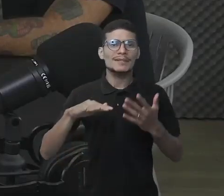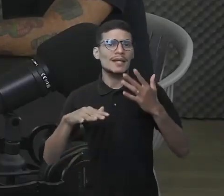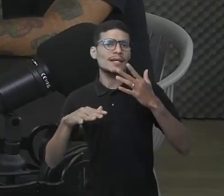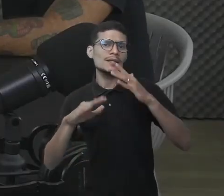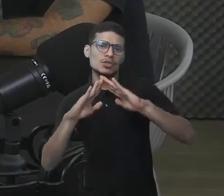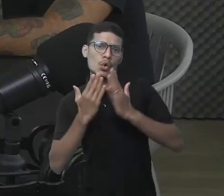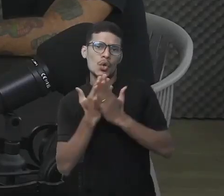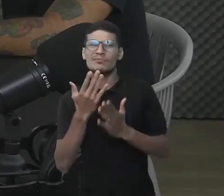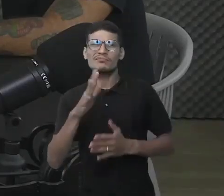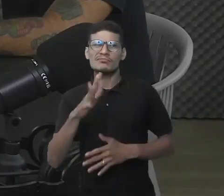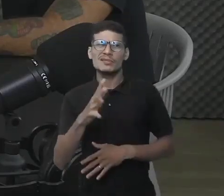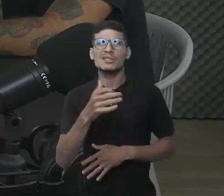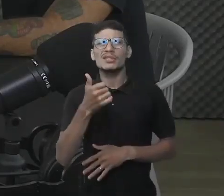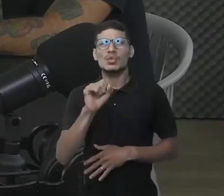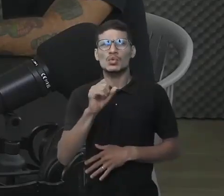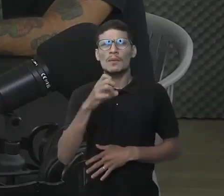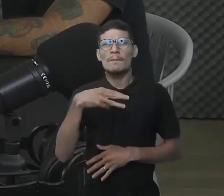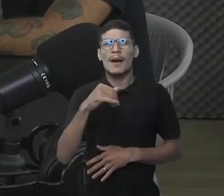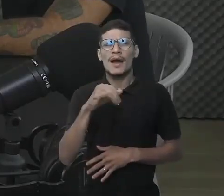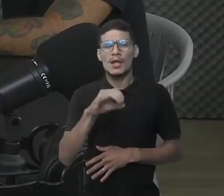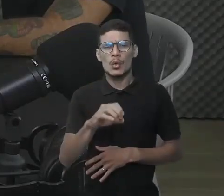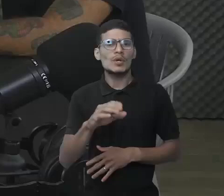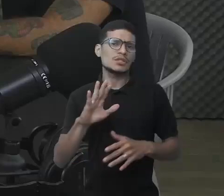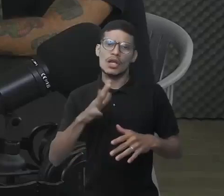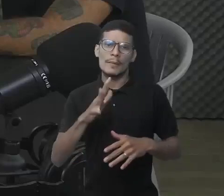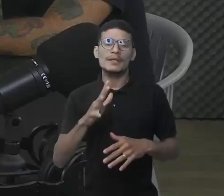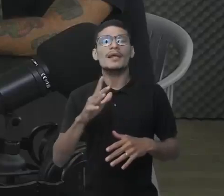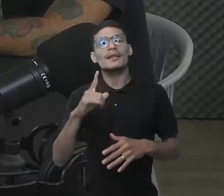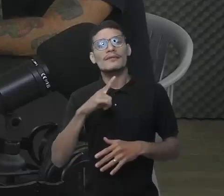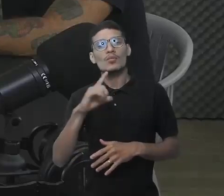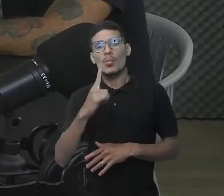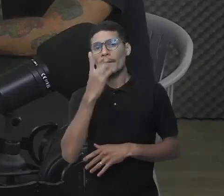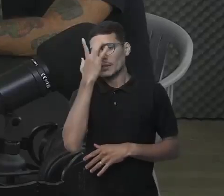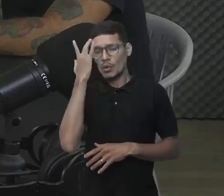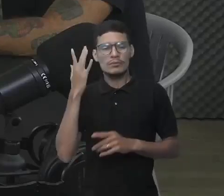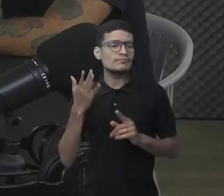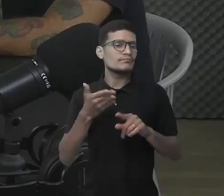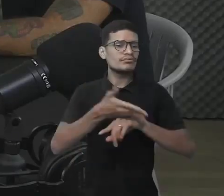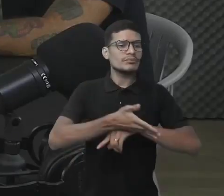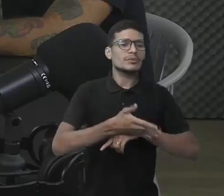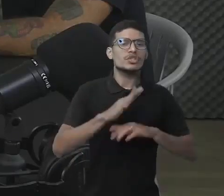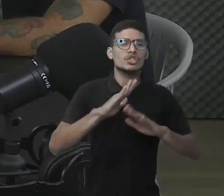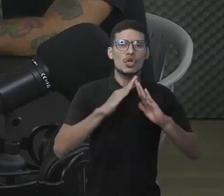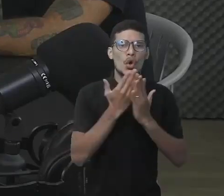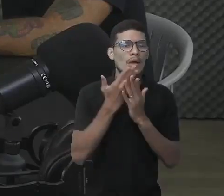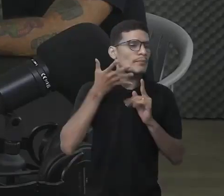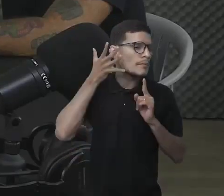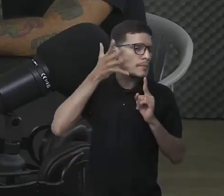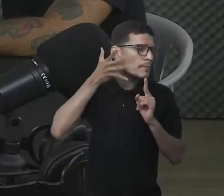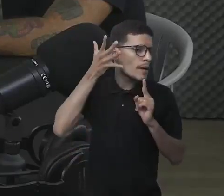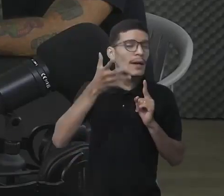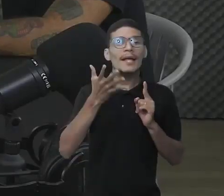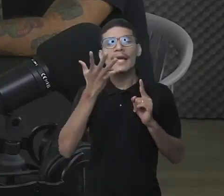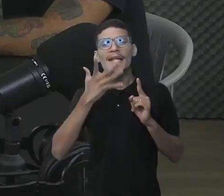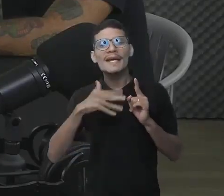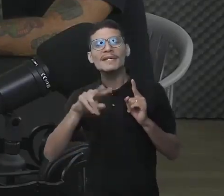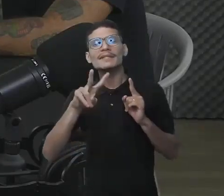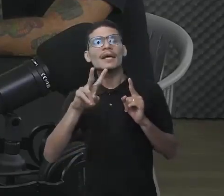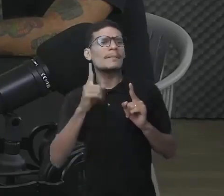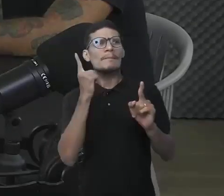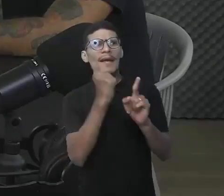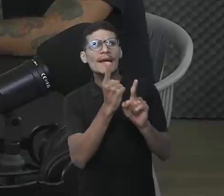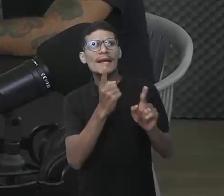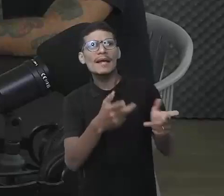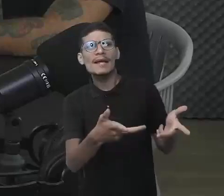maio, no mês de maio, e que alguém vai palestrar na escola sobre o assunto e a criança, o adolescente, então,